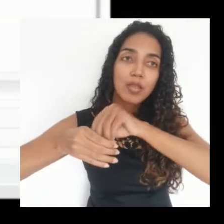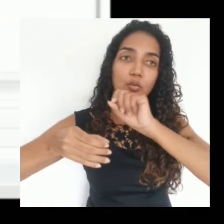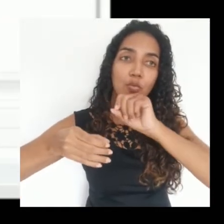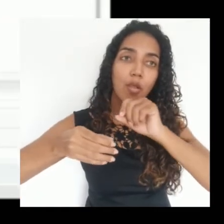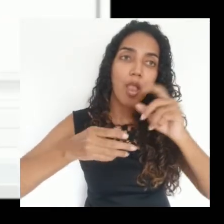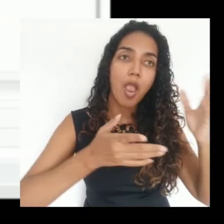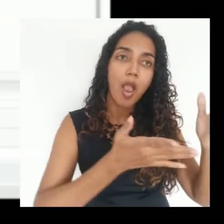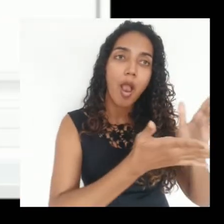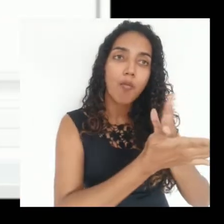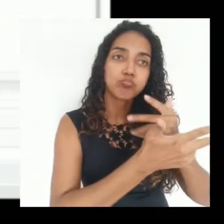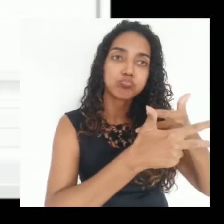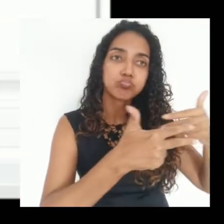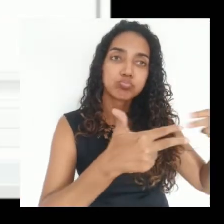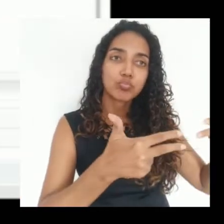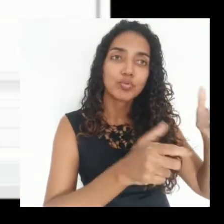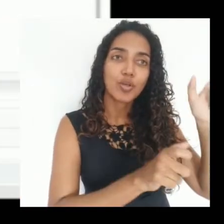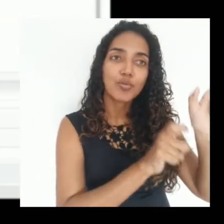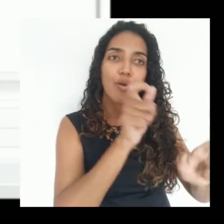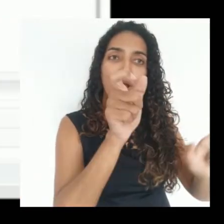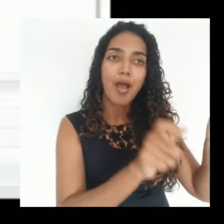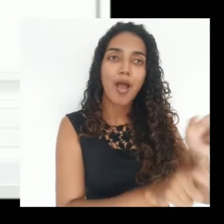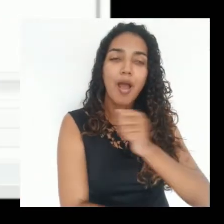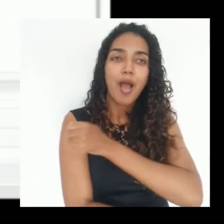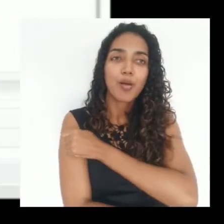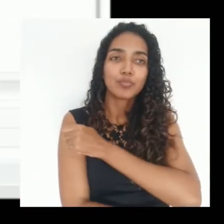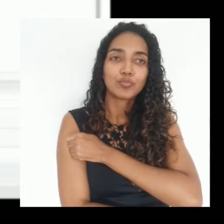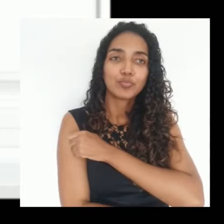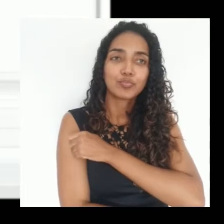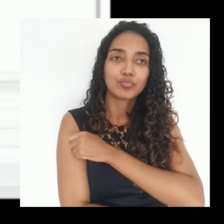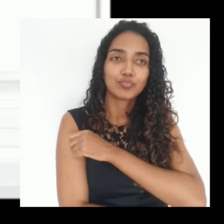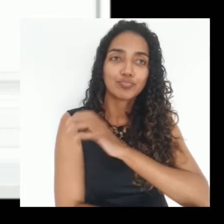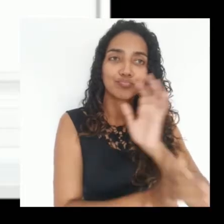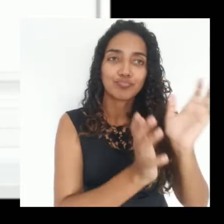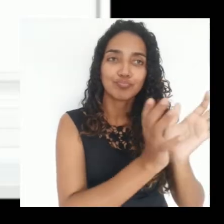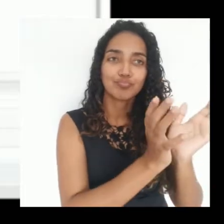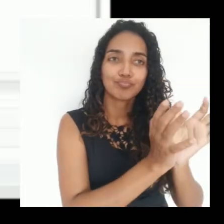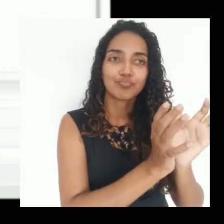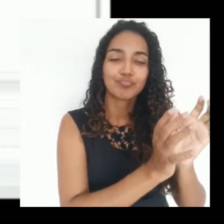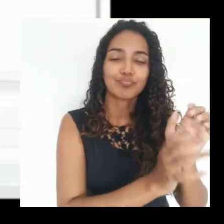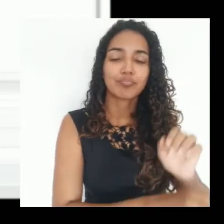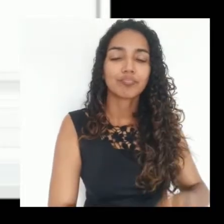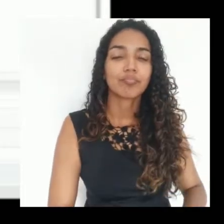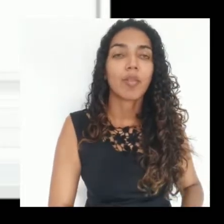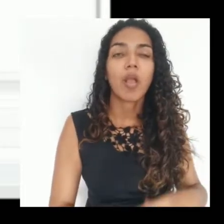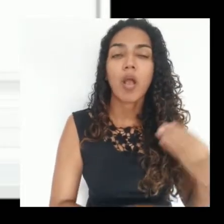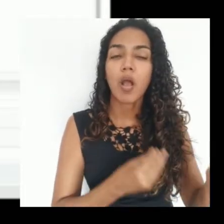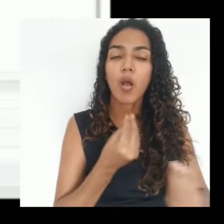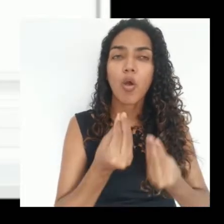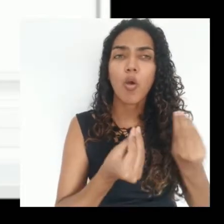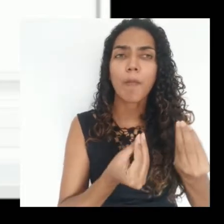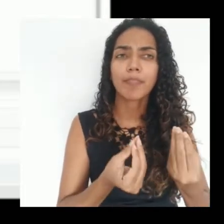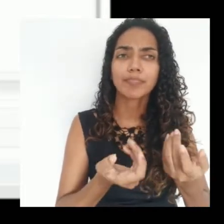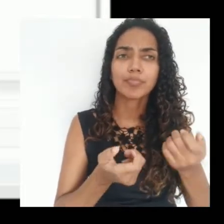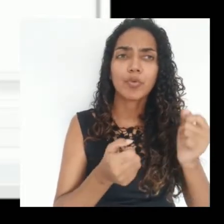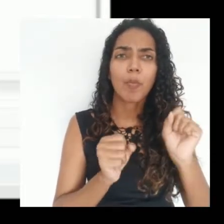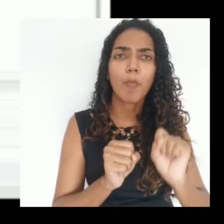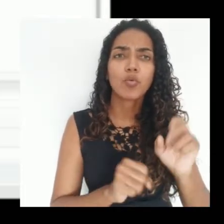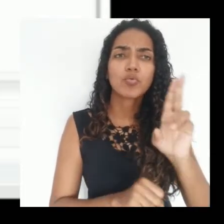usar isso? Das mais as necessidades, né, que a gente vai ter aí